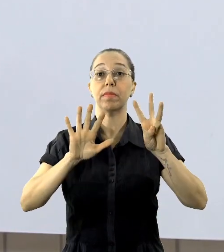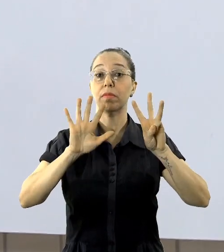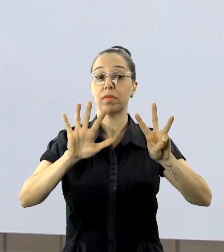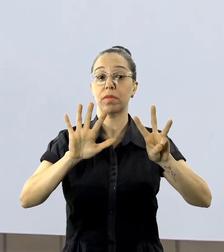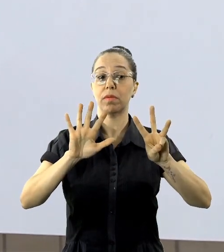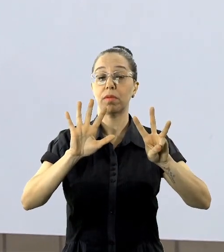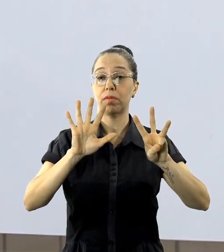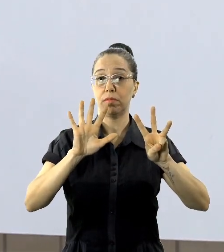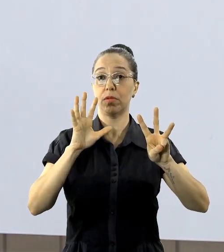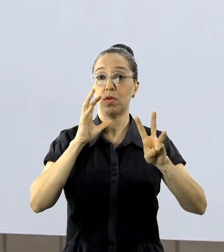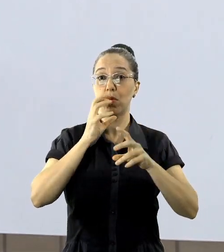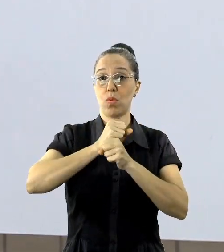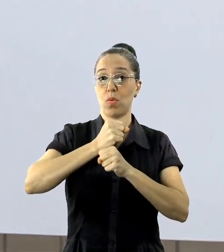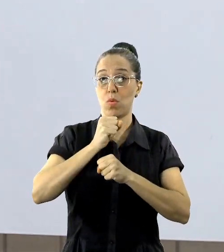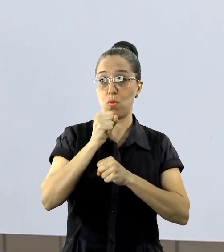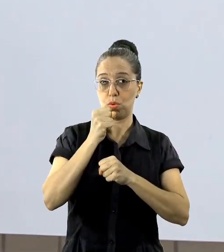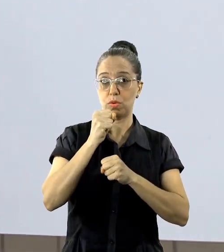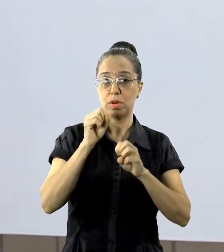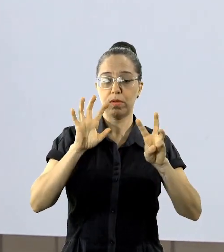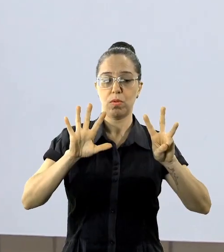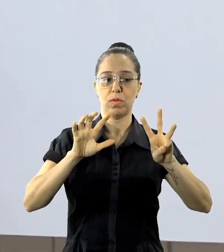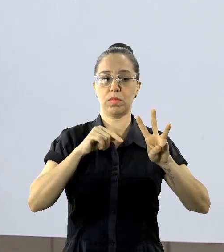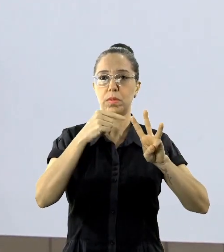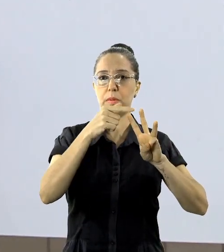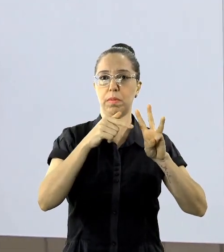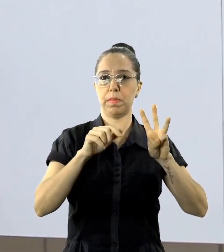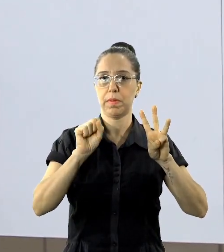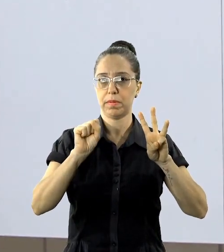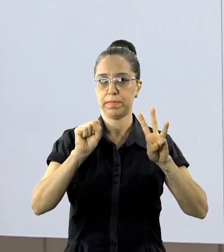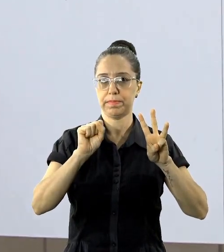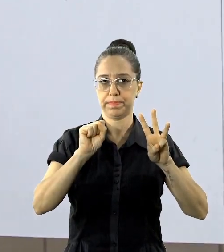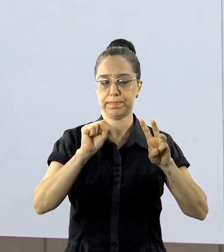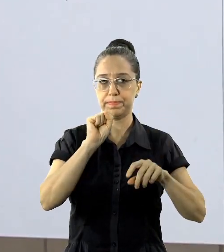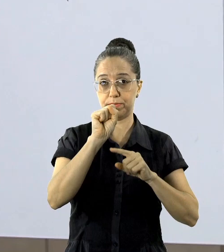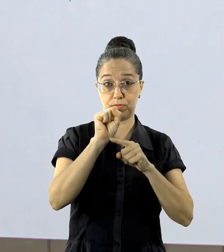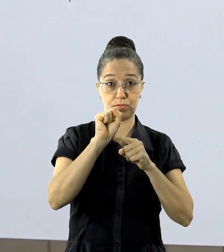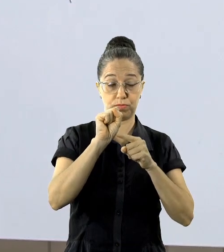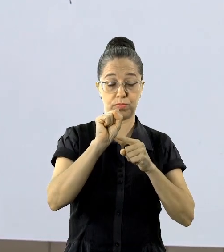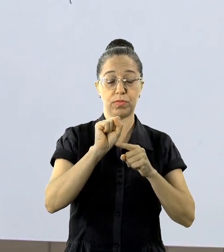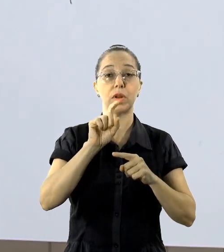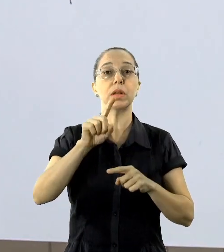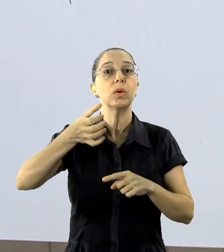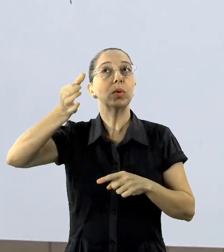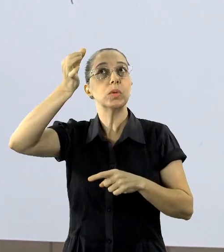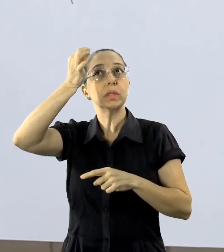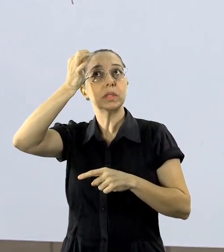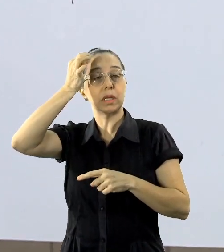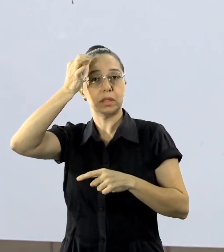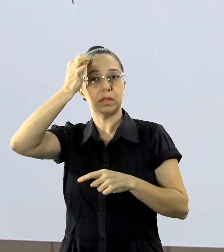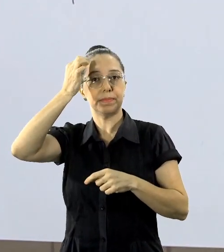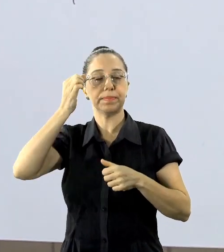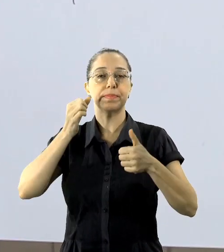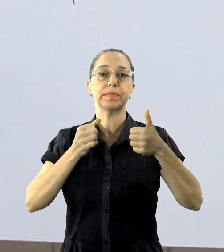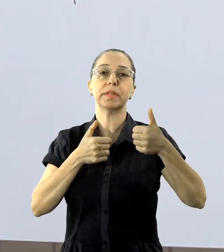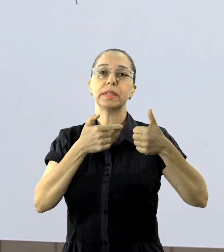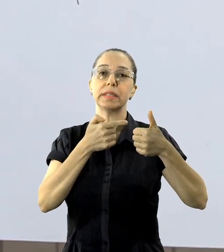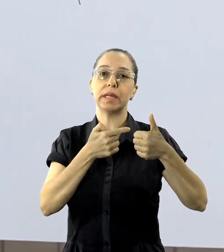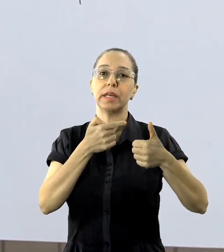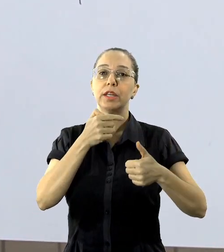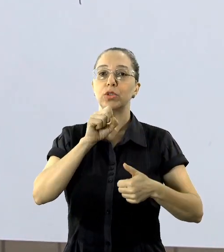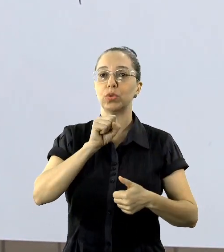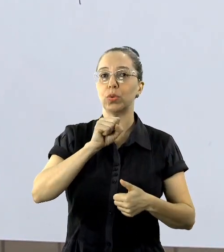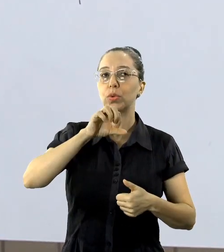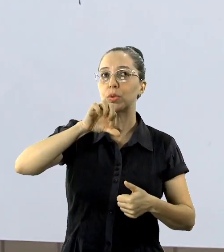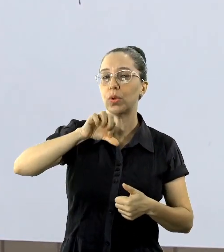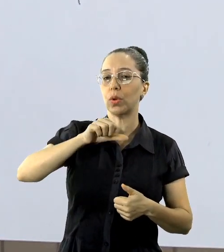sua mão. Então, vamos lá. Qual o número que está na cabeça? 6. 7, 8, 9, 10,